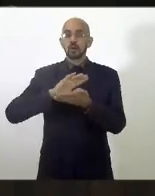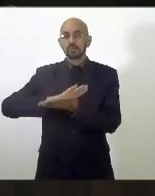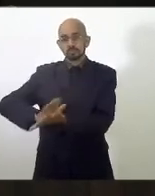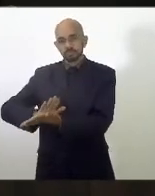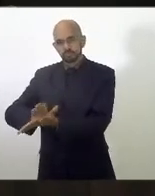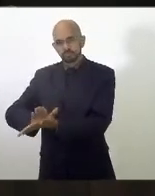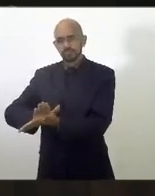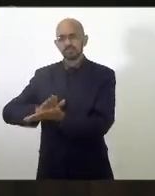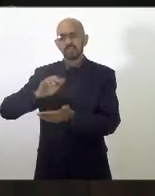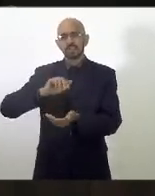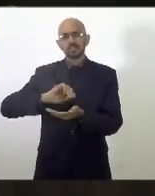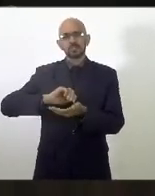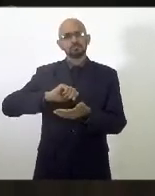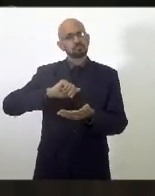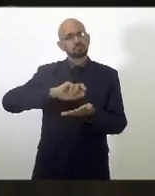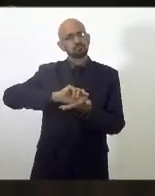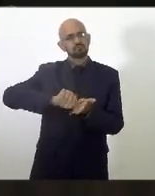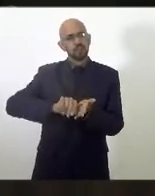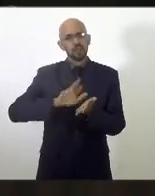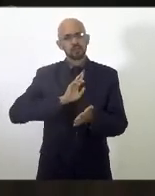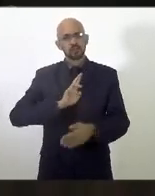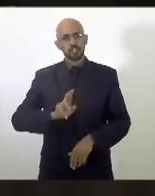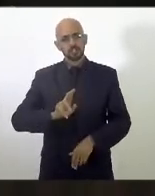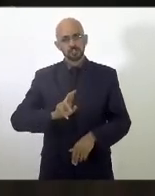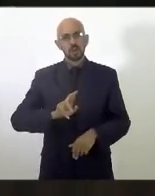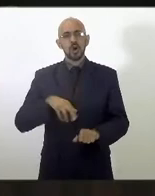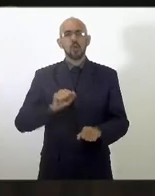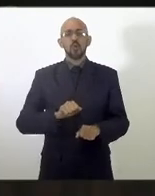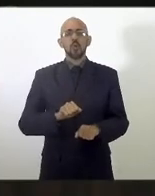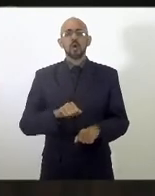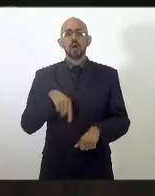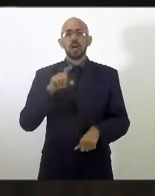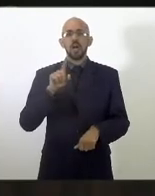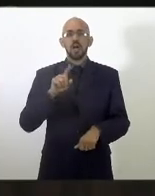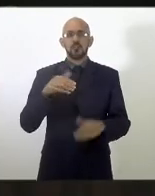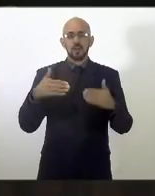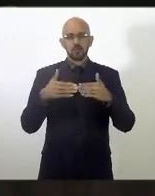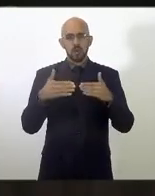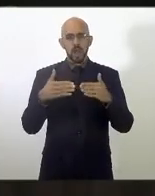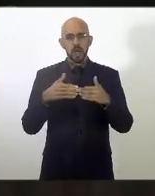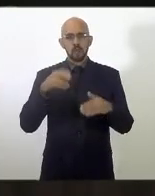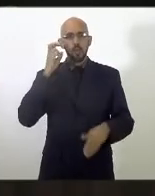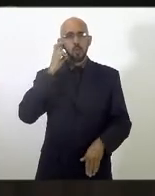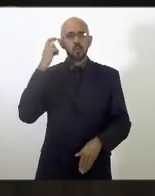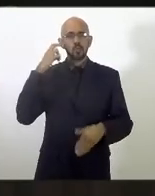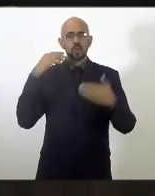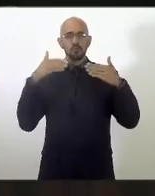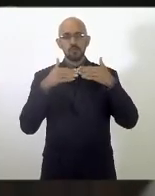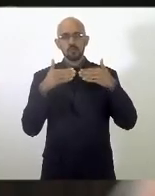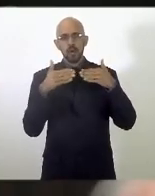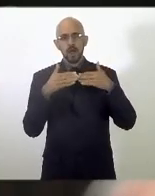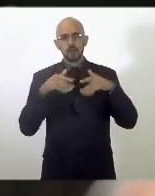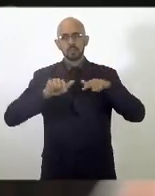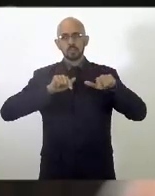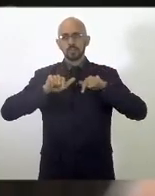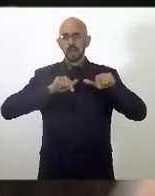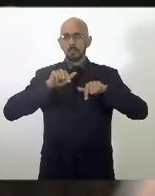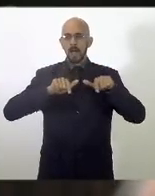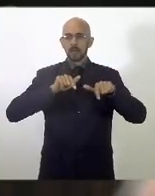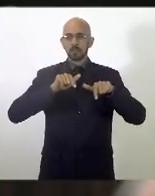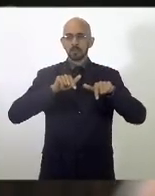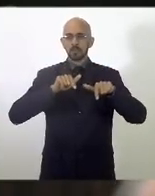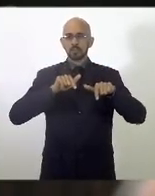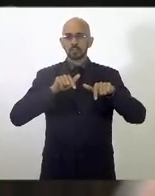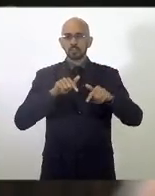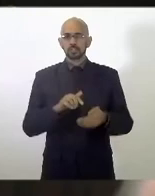cor, etnia, religião e procedência nacional, favorável. De Cultura, favorável. De Trabalho...